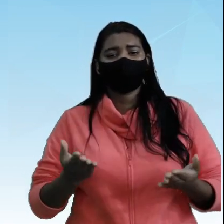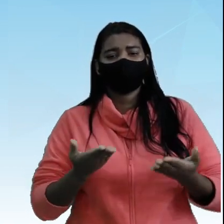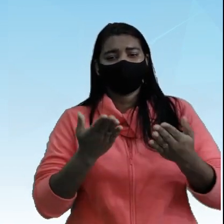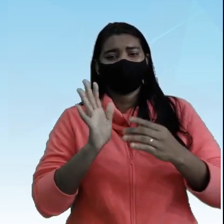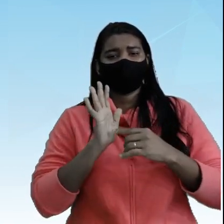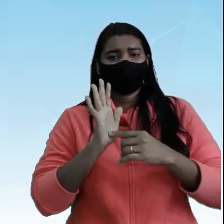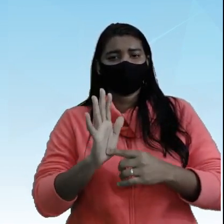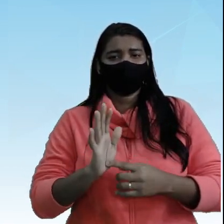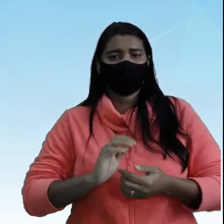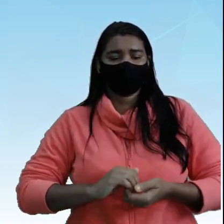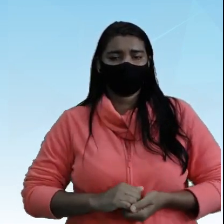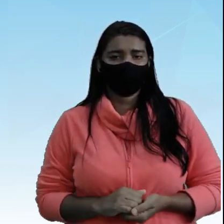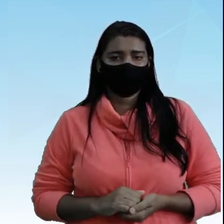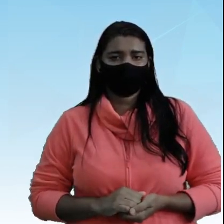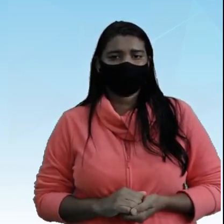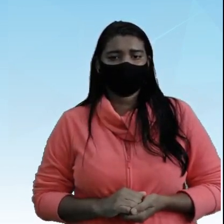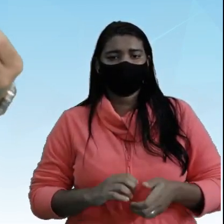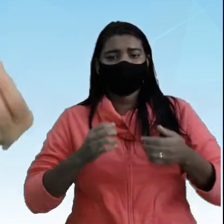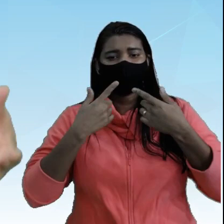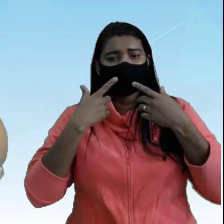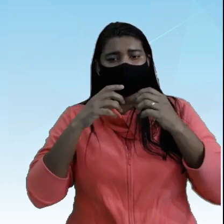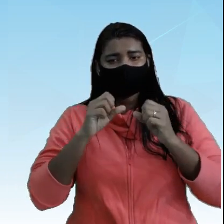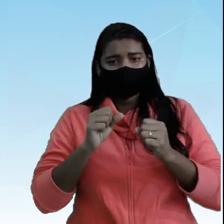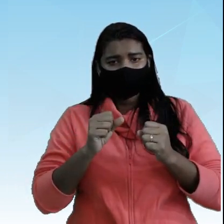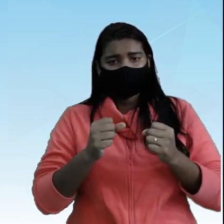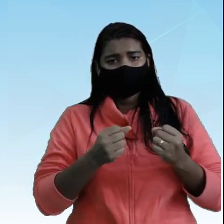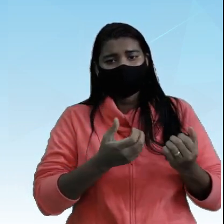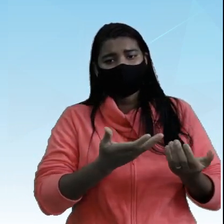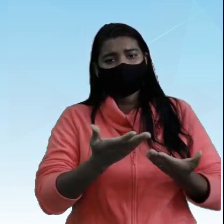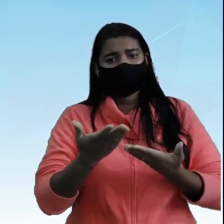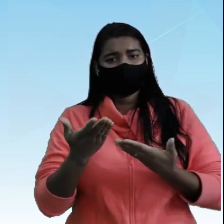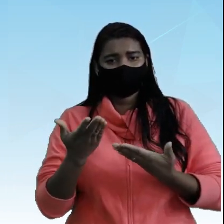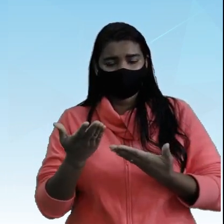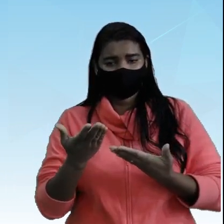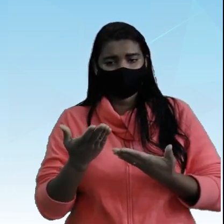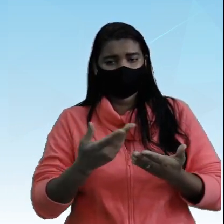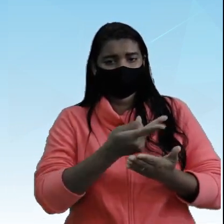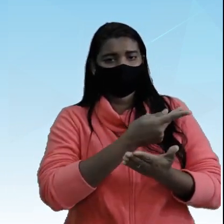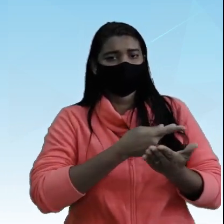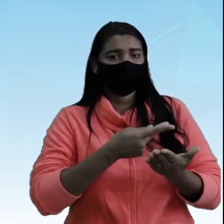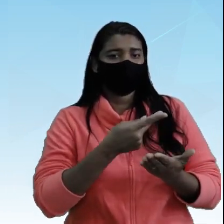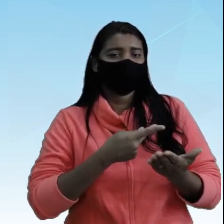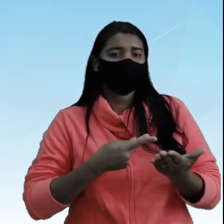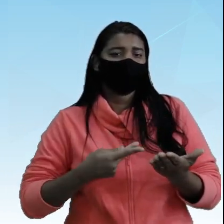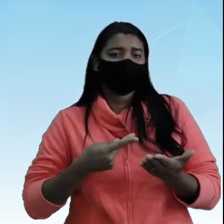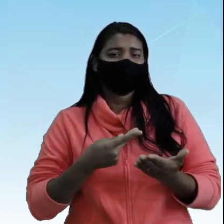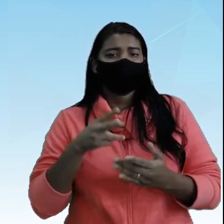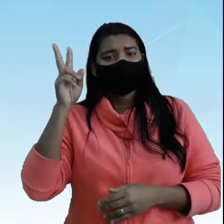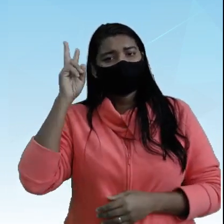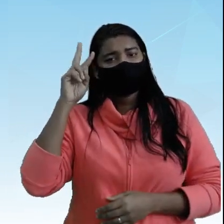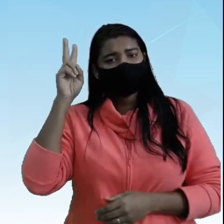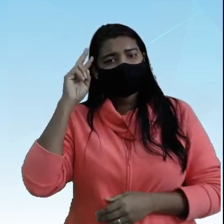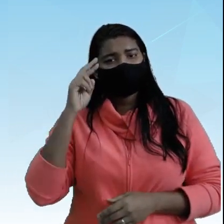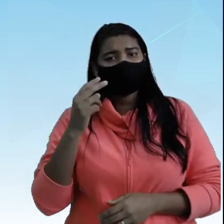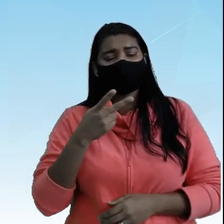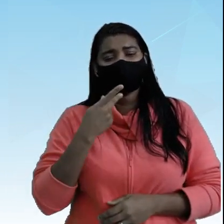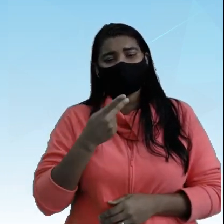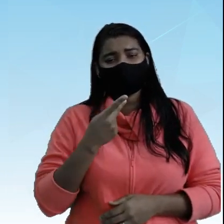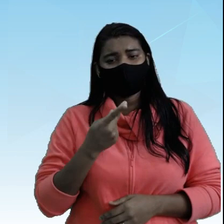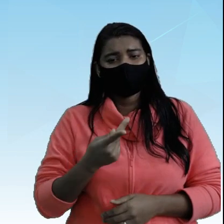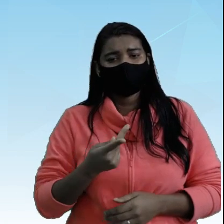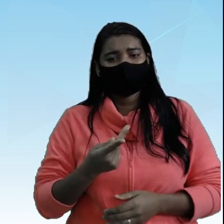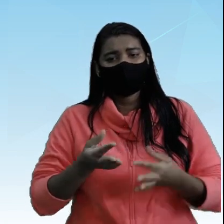transmitir, os recursos que a língua oferece, os recursos gráficos, e lembrar que a própria fala no